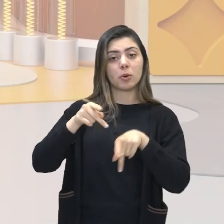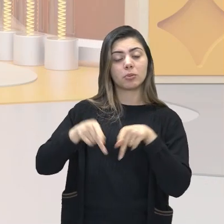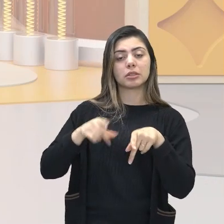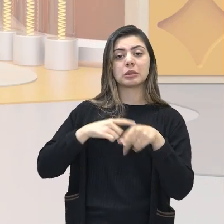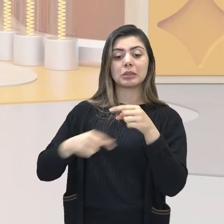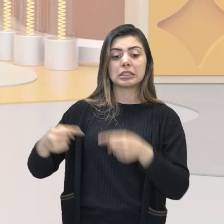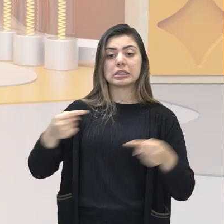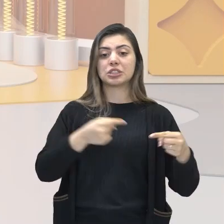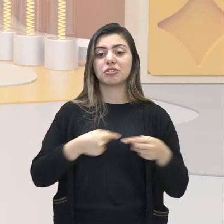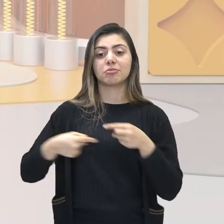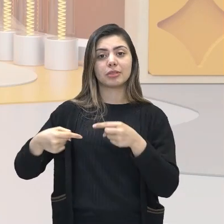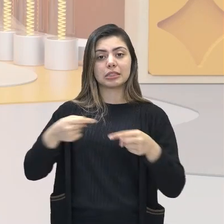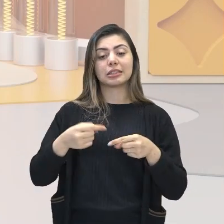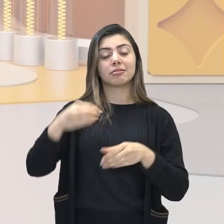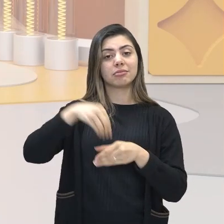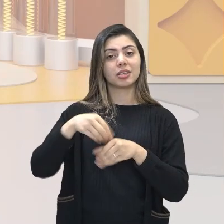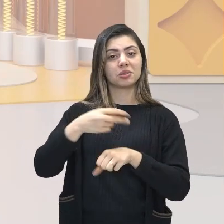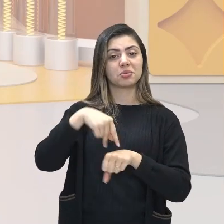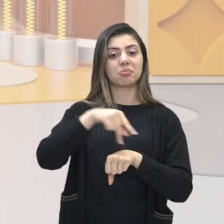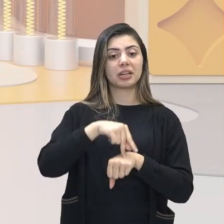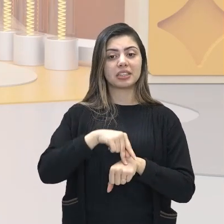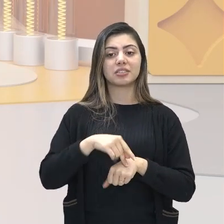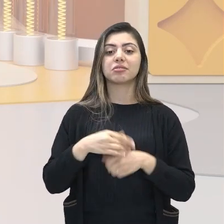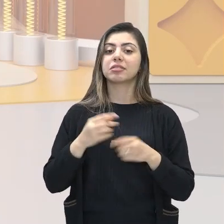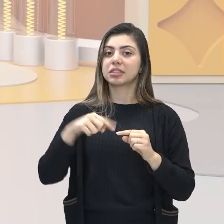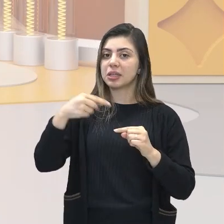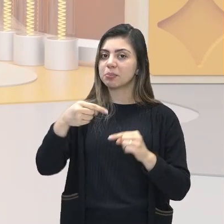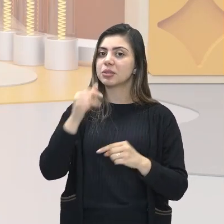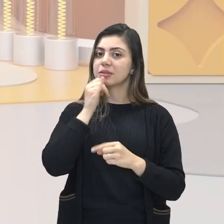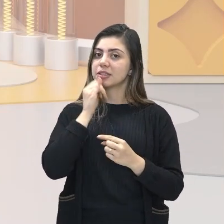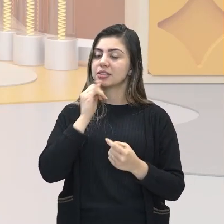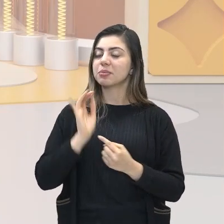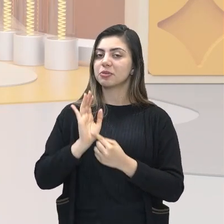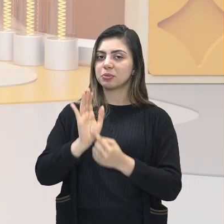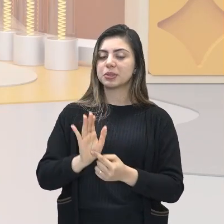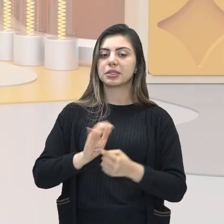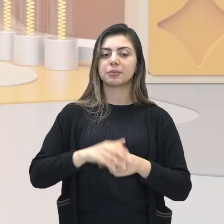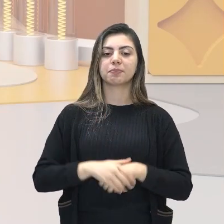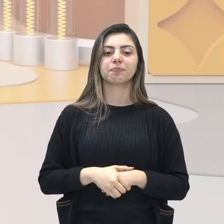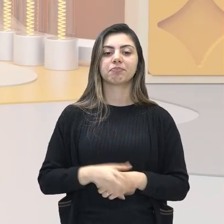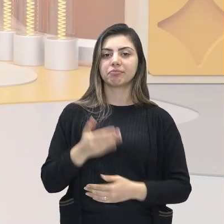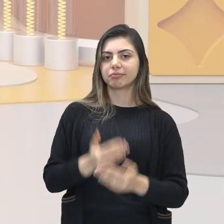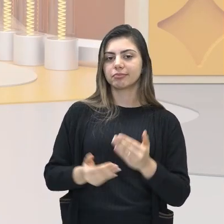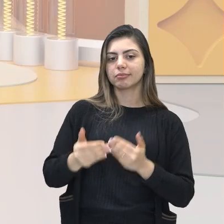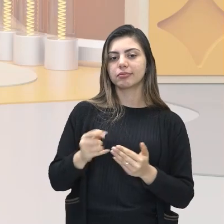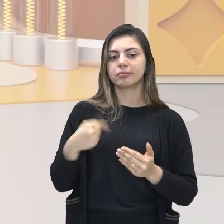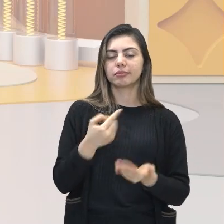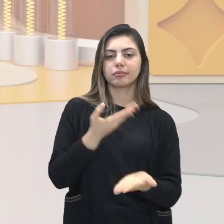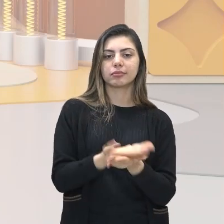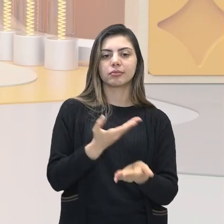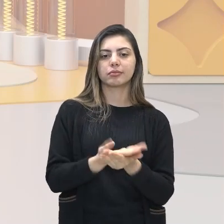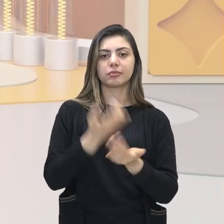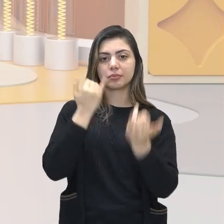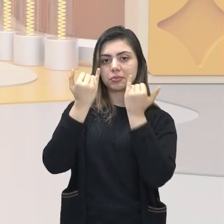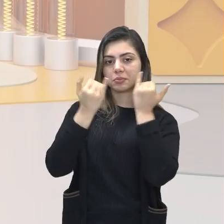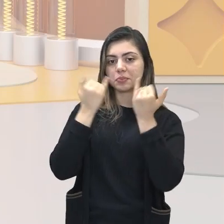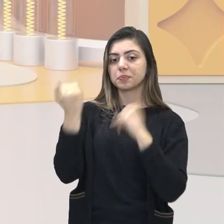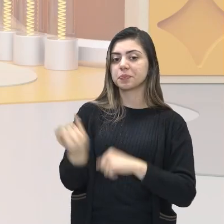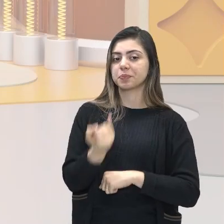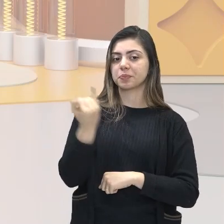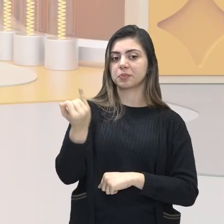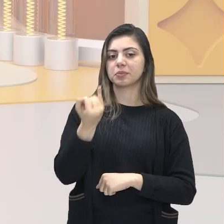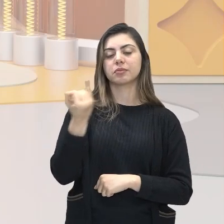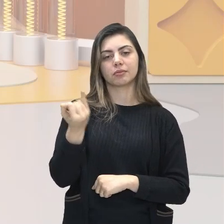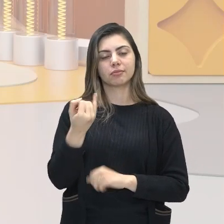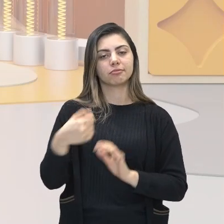etnias dentro de um mesmo país. A gente vai dar até alguns exemplos daqui a pouco, né? Vamos continuar verificando uma informação muito importante que